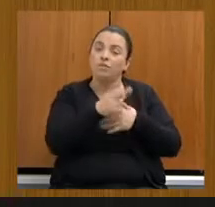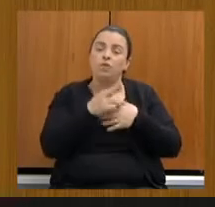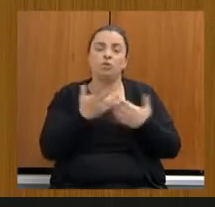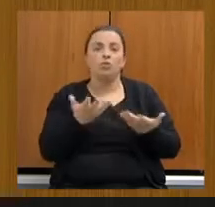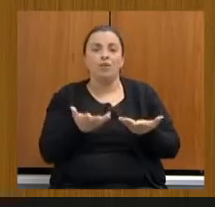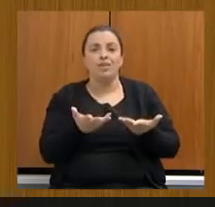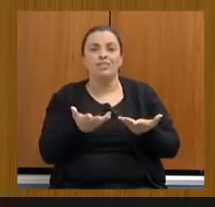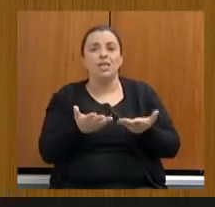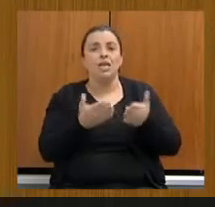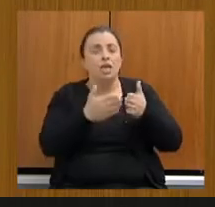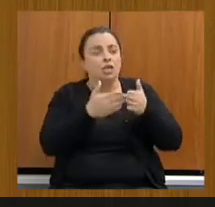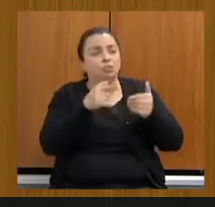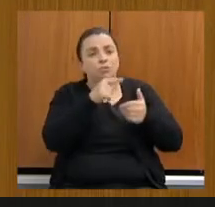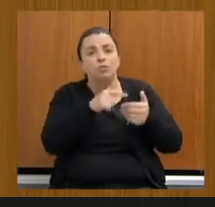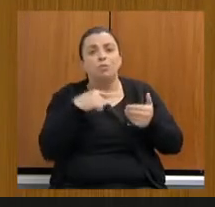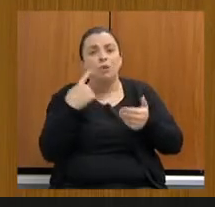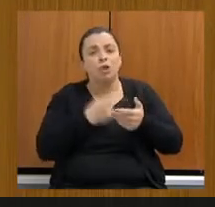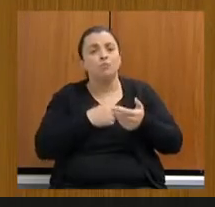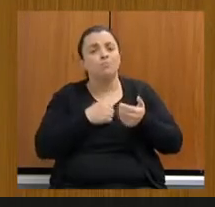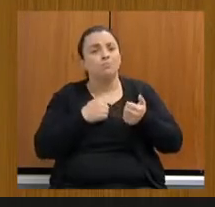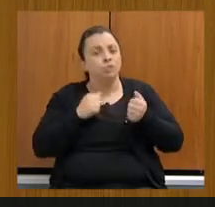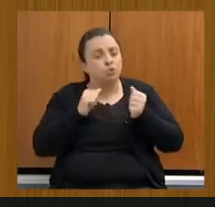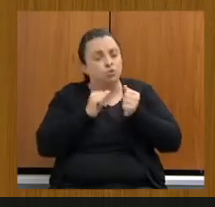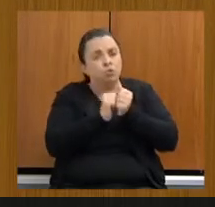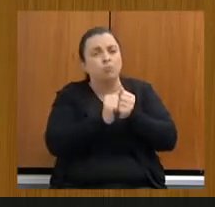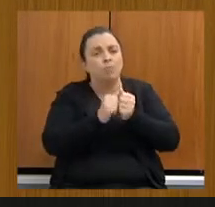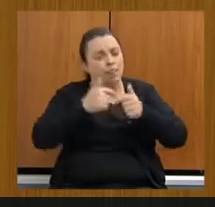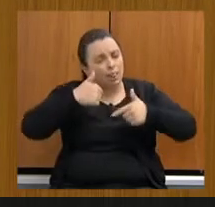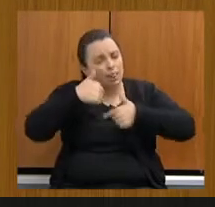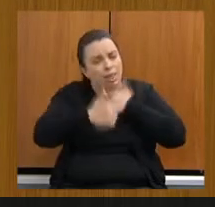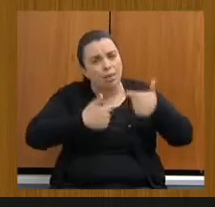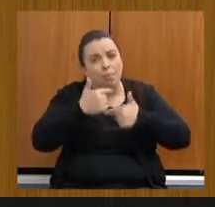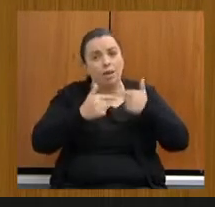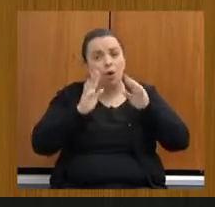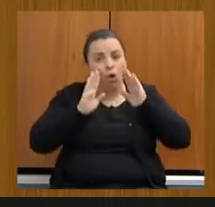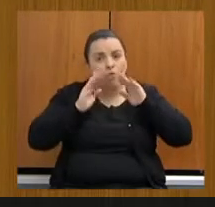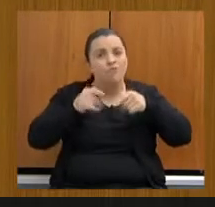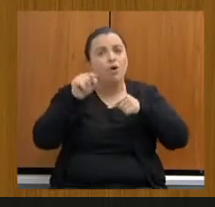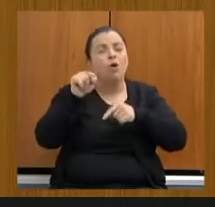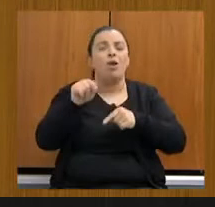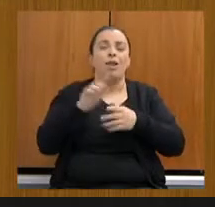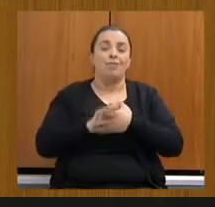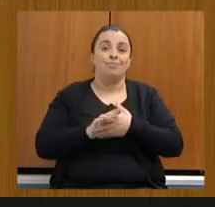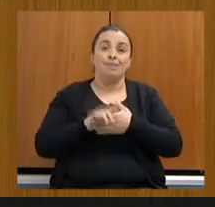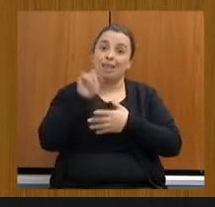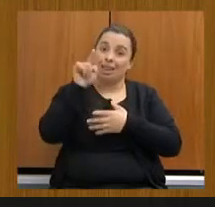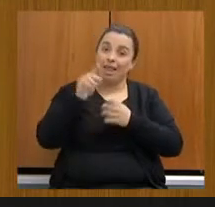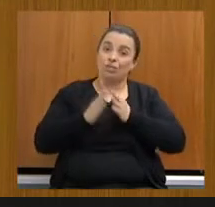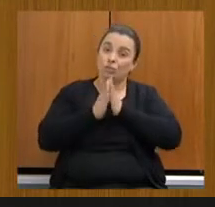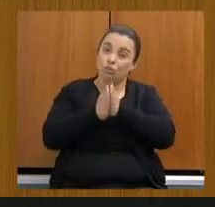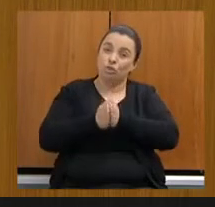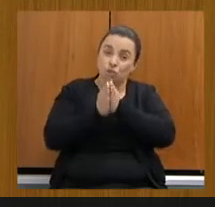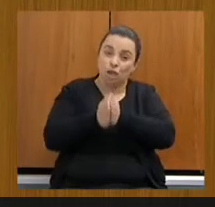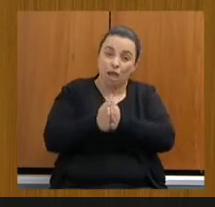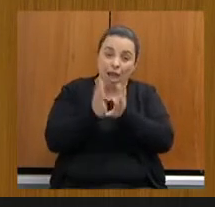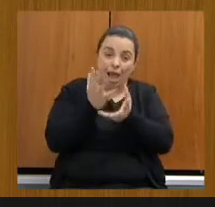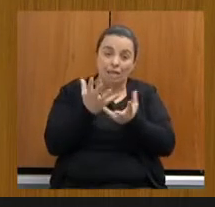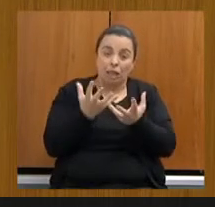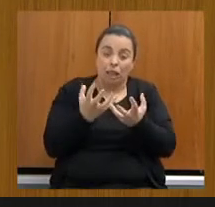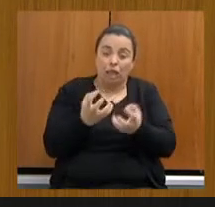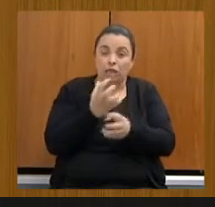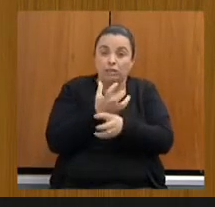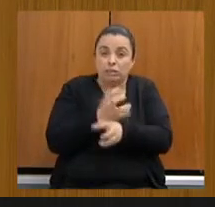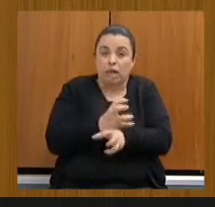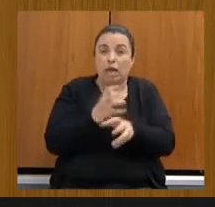empenhar para efetivamente nós não vamos resolver o problema da seca do Jequitinhonha do ponto de vista de acabar com a seca nós vamos